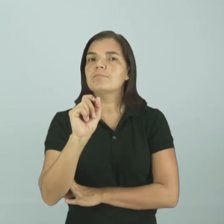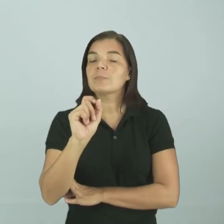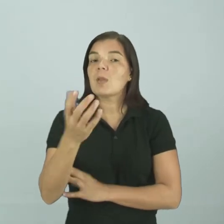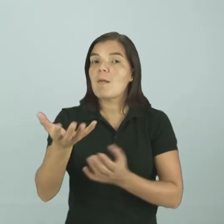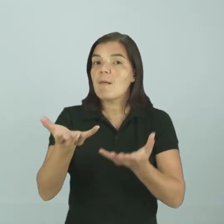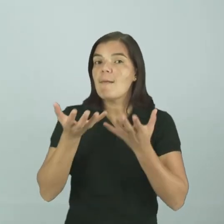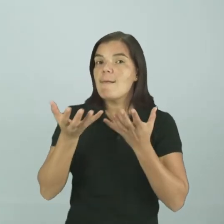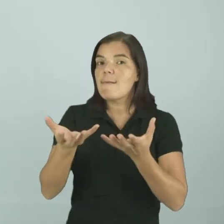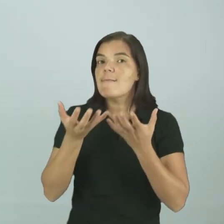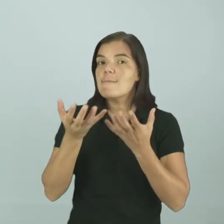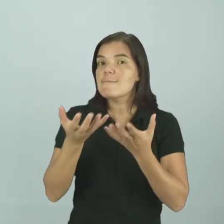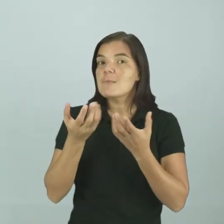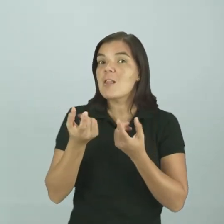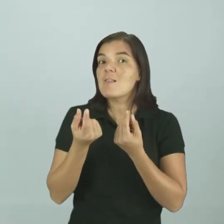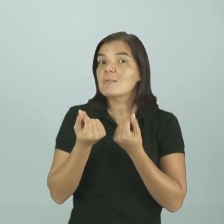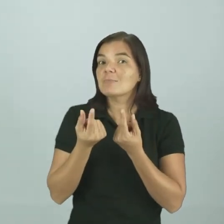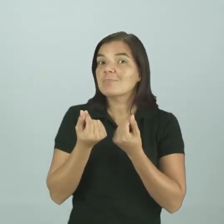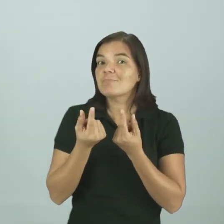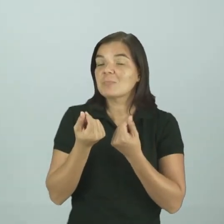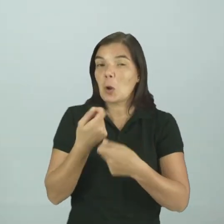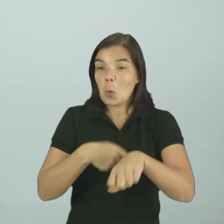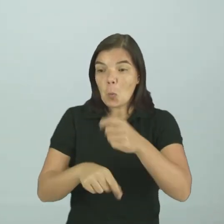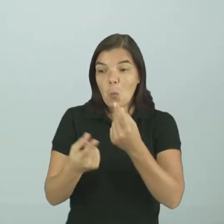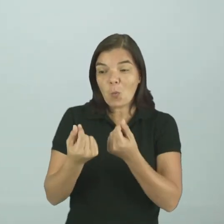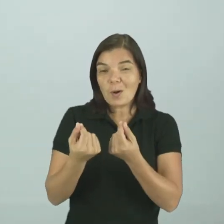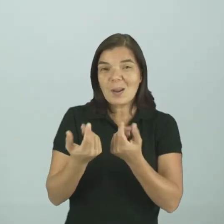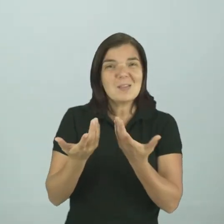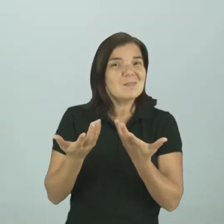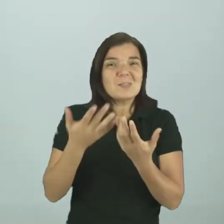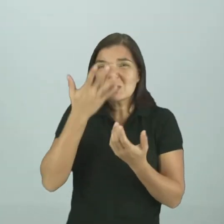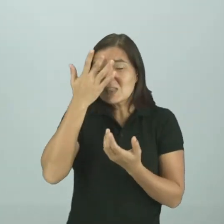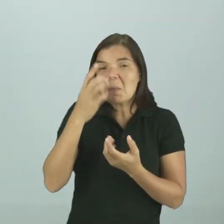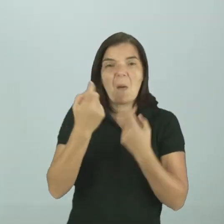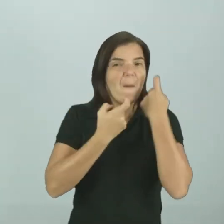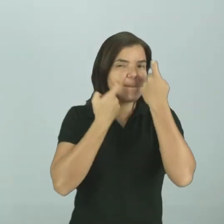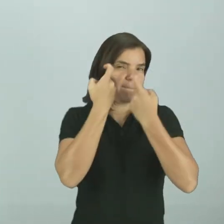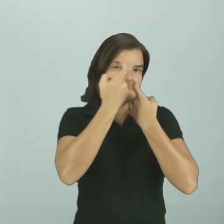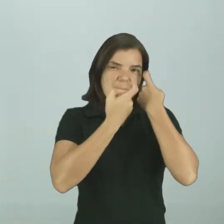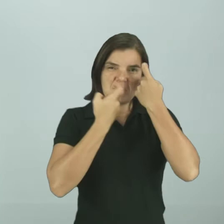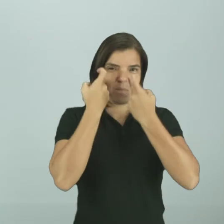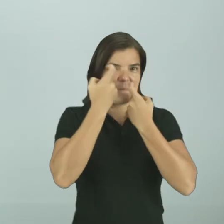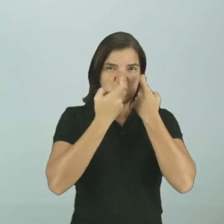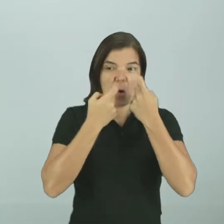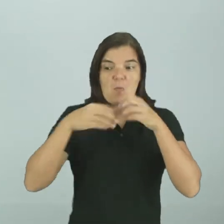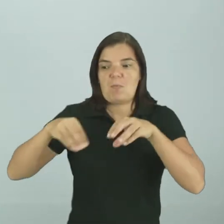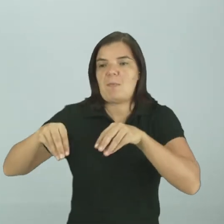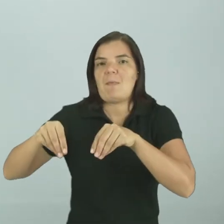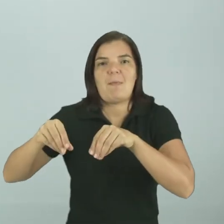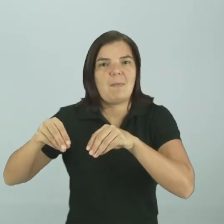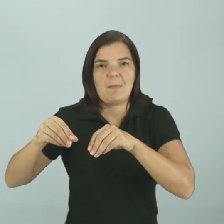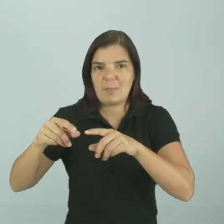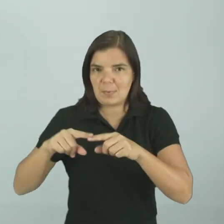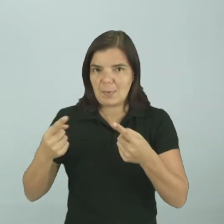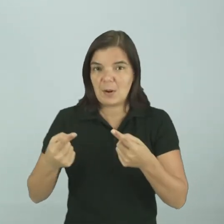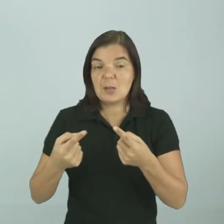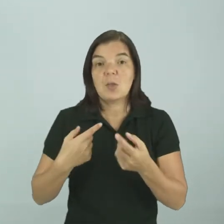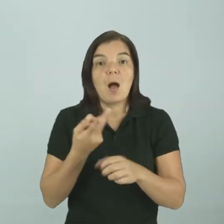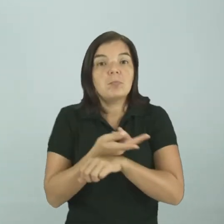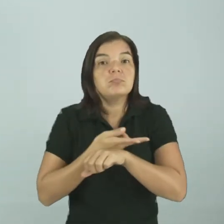Eles queriam, arrendaram, né? Eles queriam negociar, eles não estavam preocupados com o território. Eles